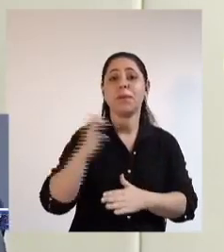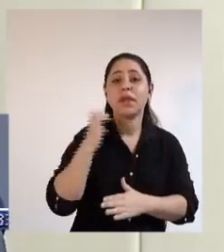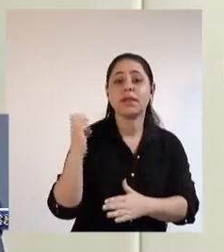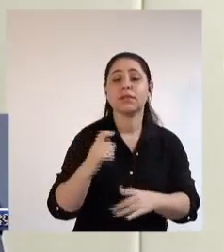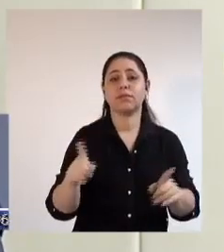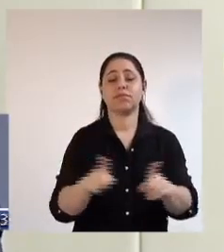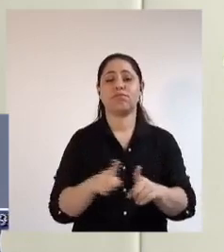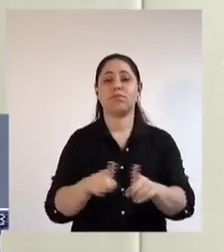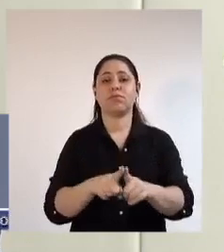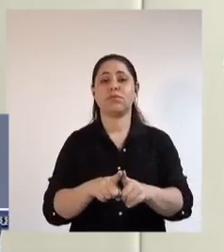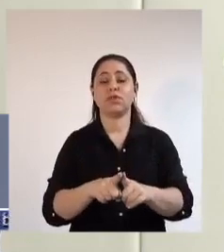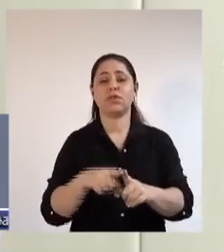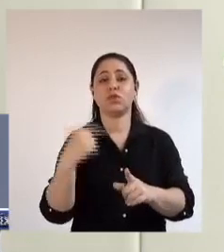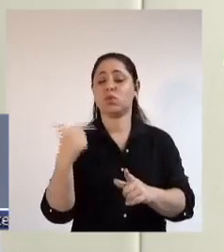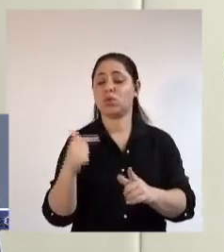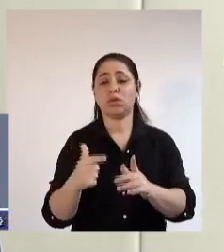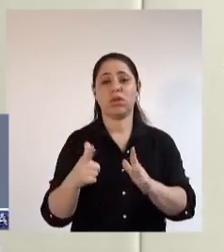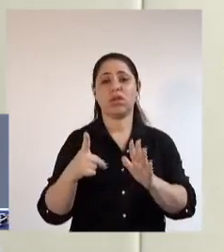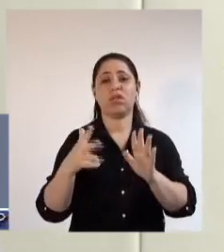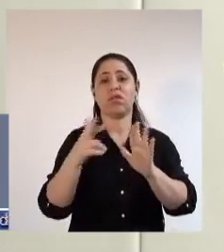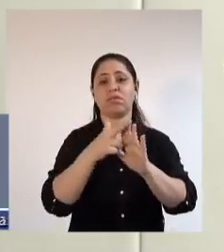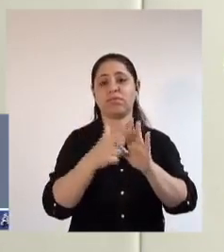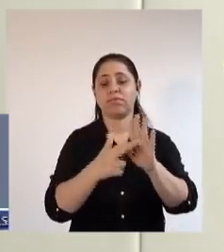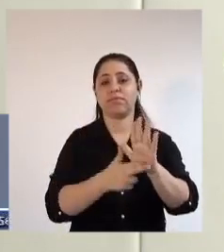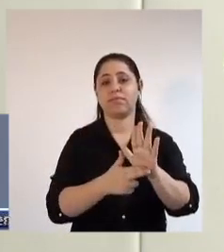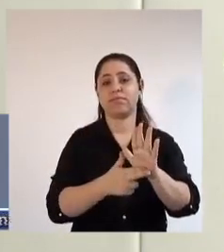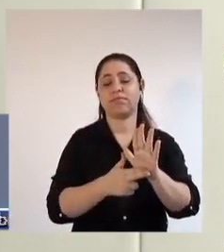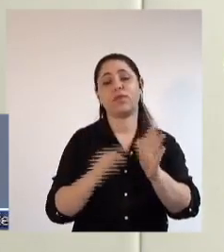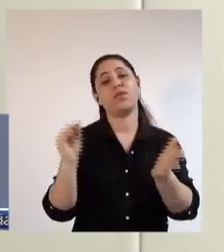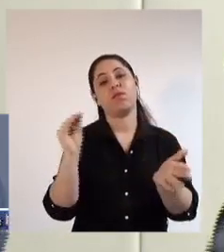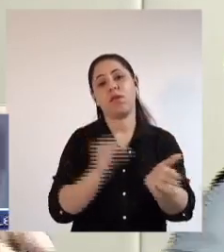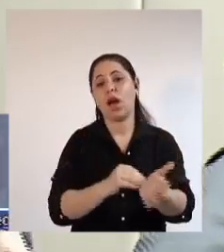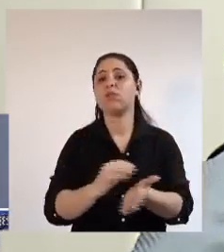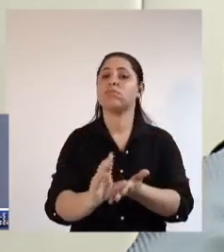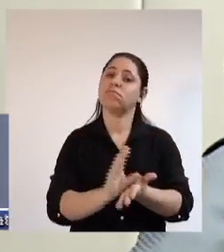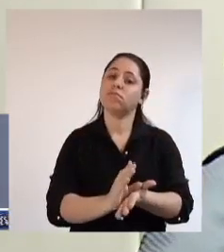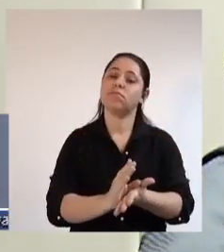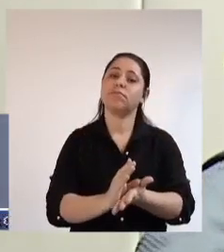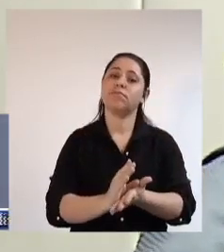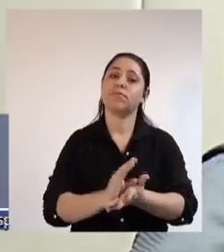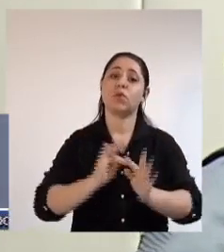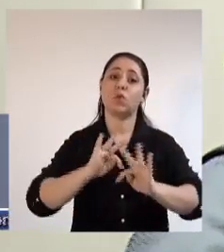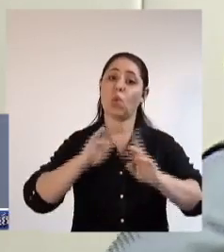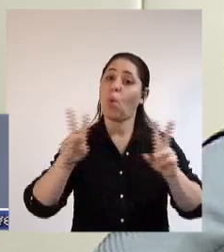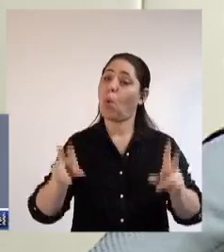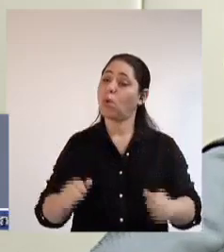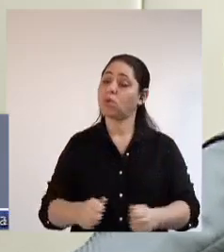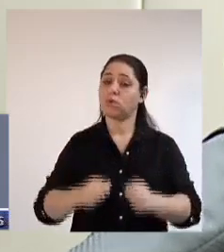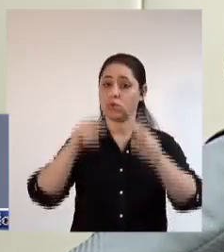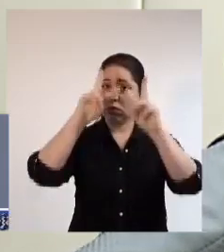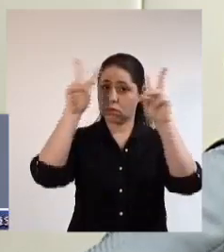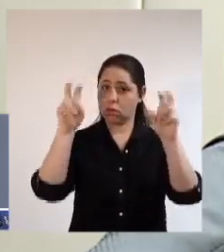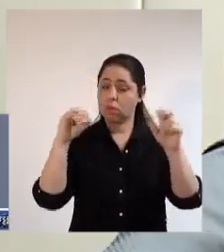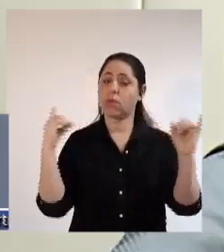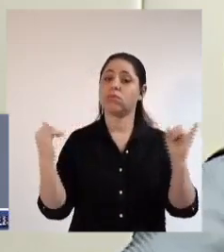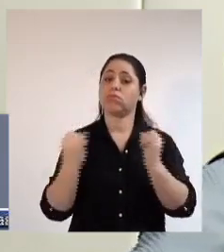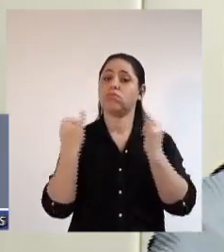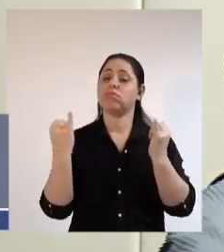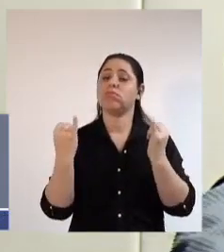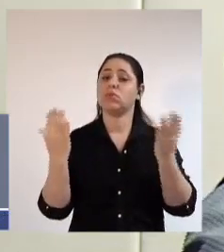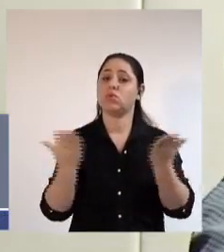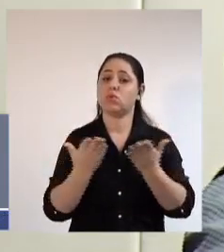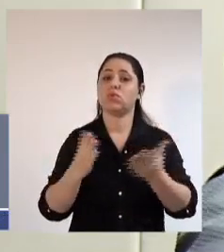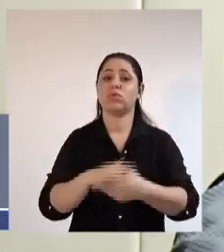aportados se a gente não tiver uma regularização então acho que essa esses temas estão muito bem colocados aqui parabenizo e